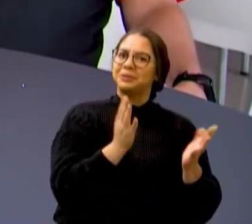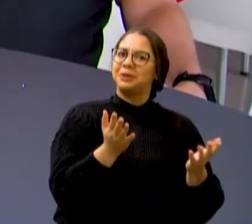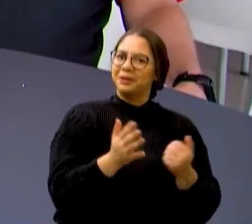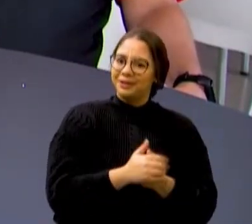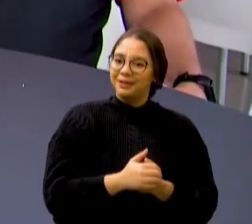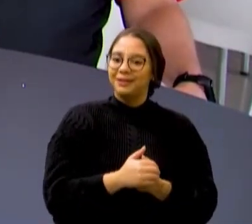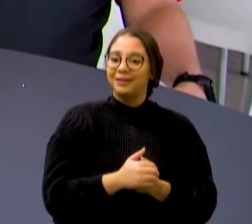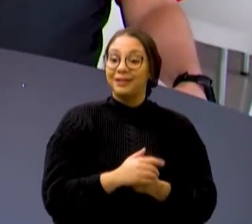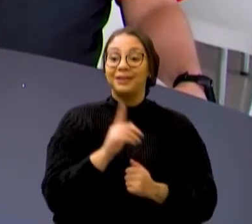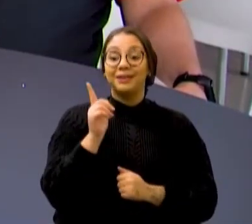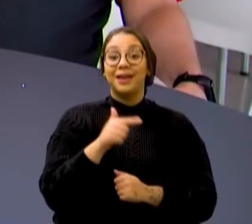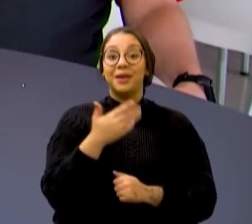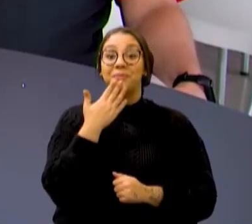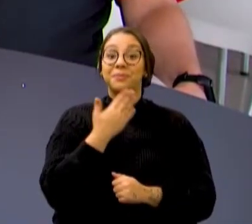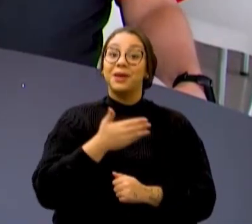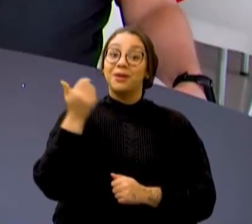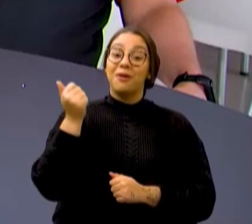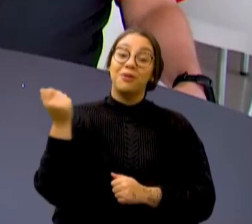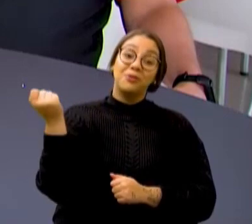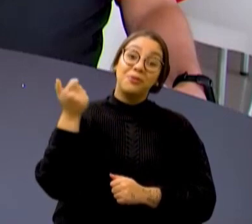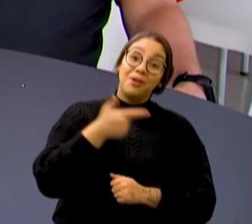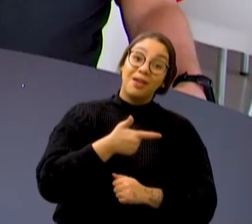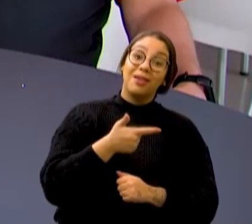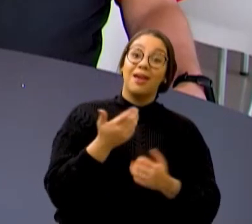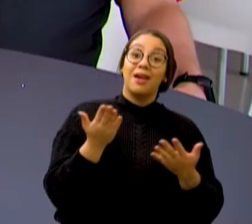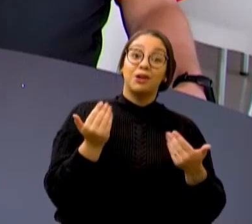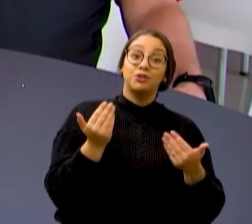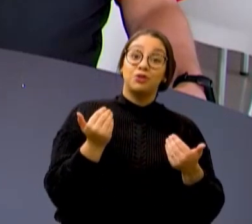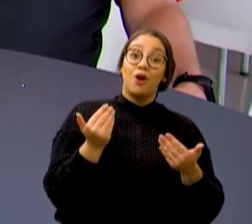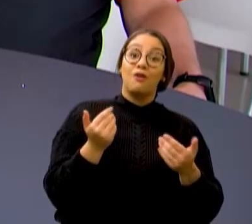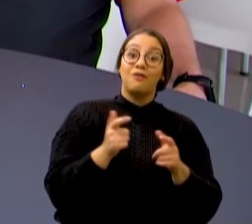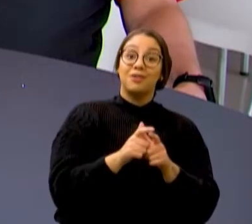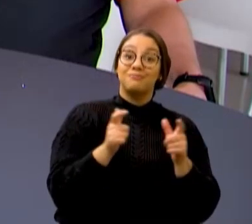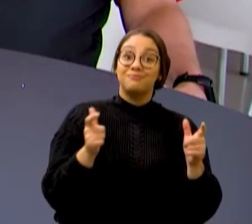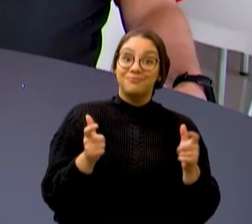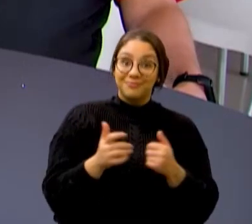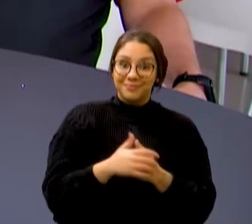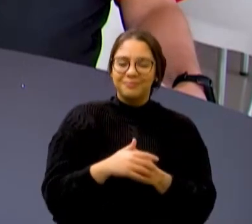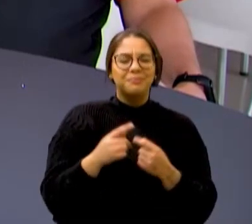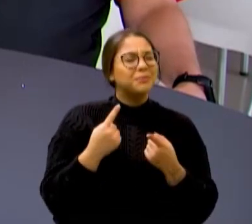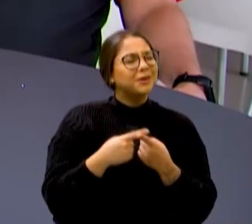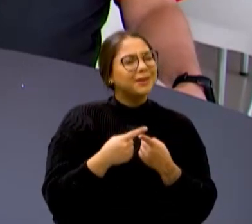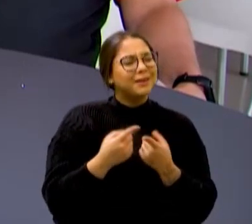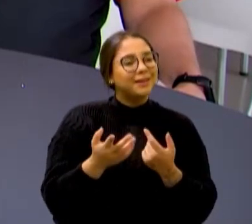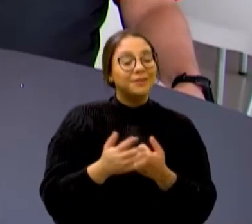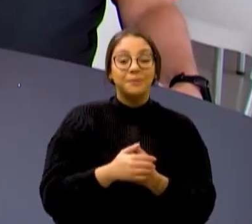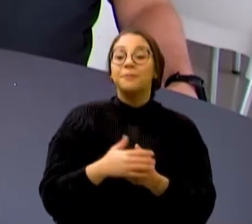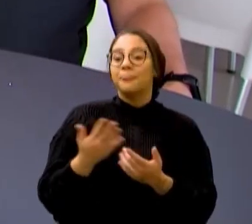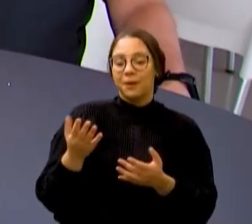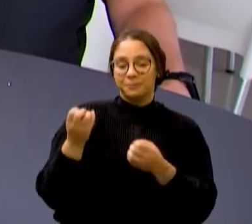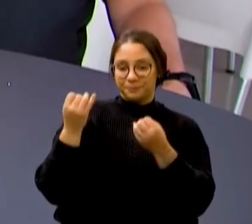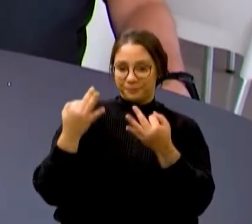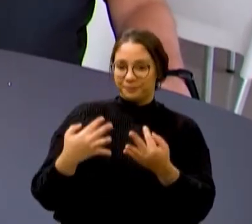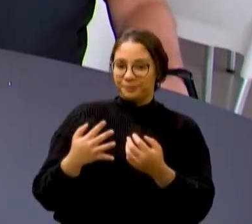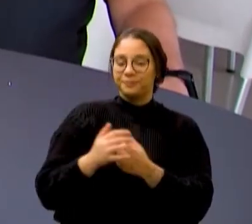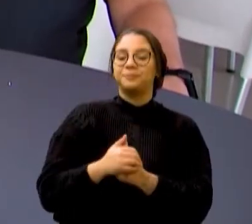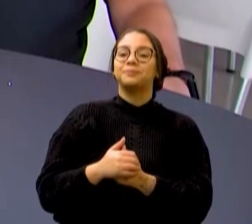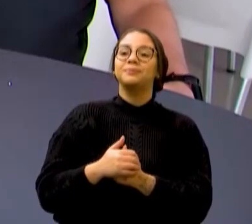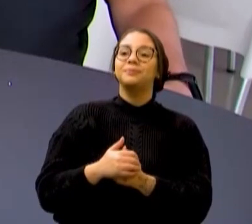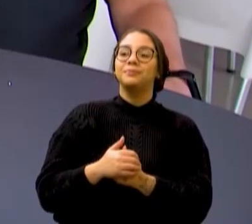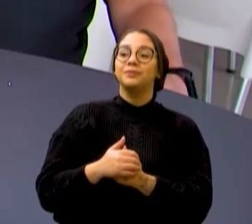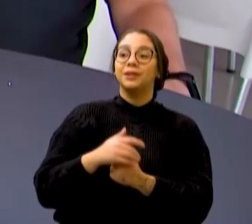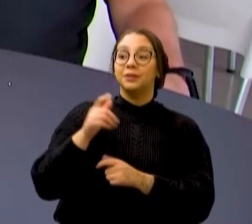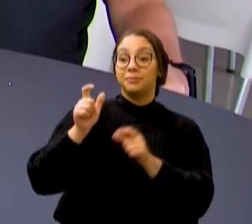resposta aí do Neto, hein? Talvez até muito melhor do que muitos jovens. Por quê? Vamos lá,